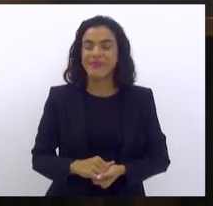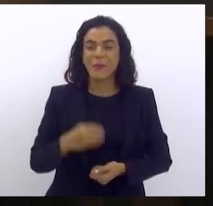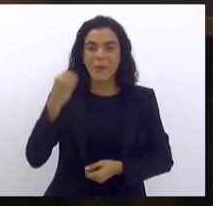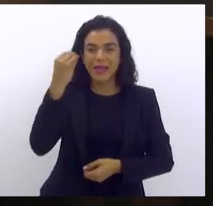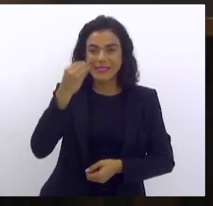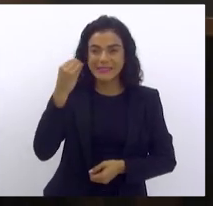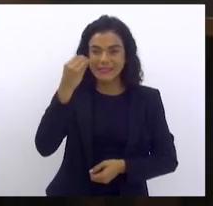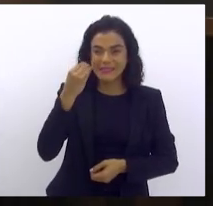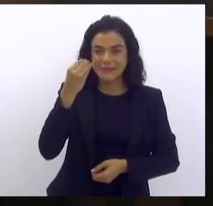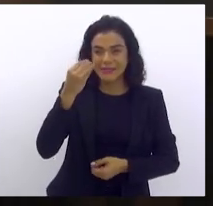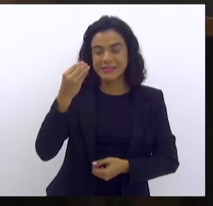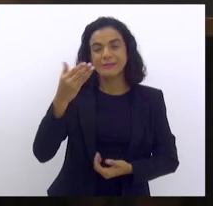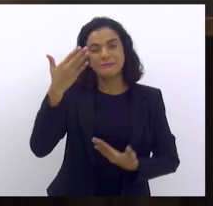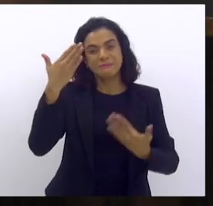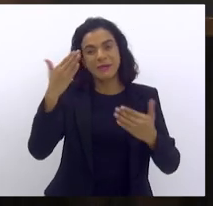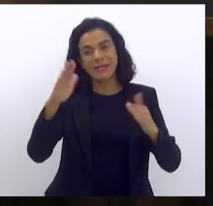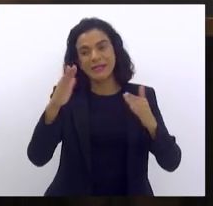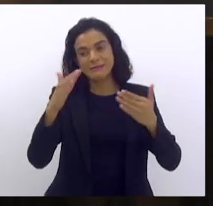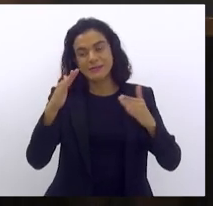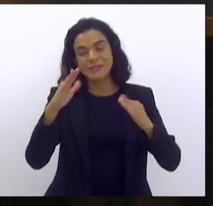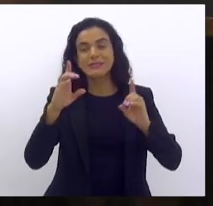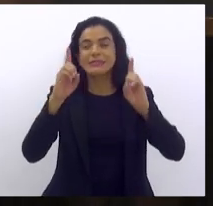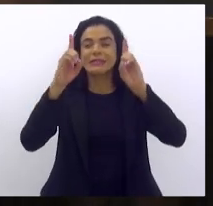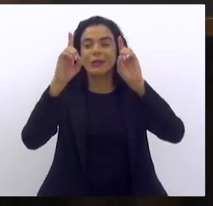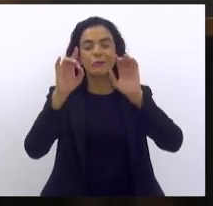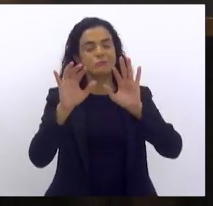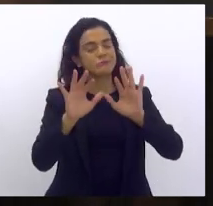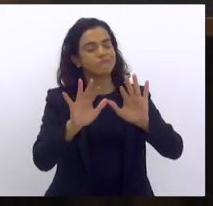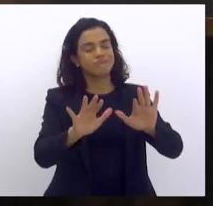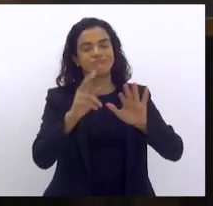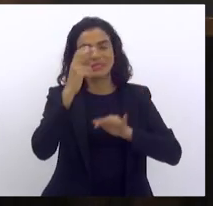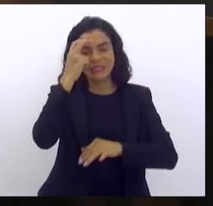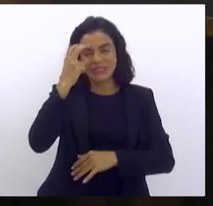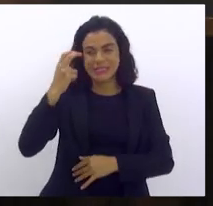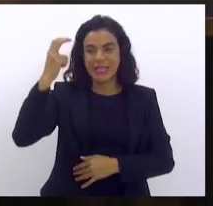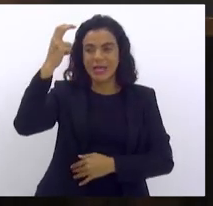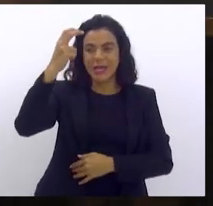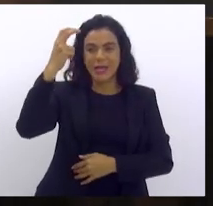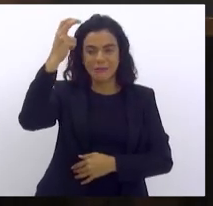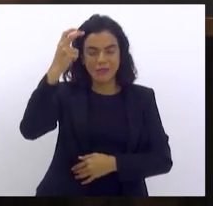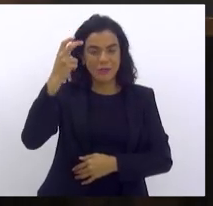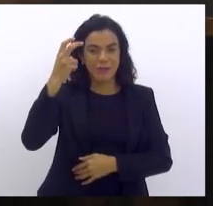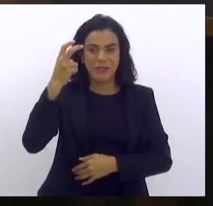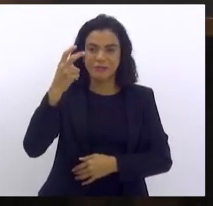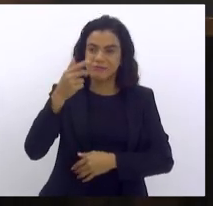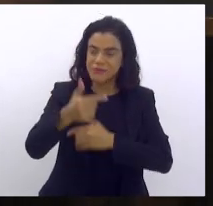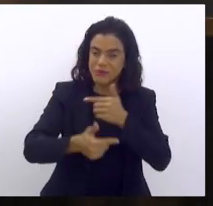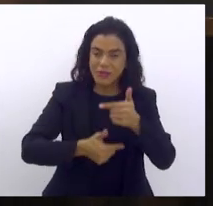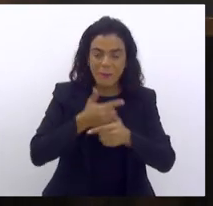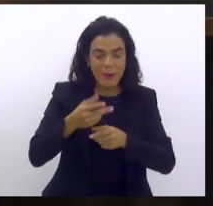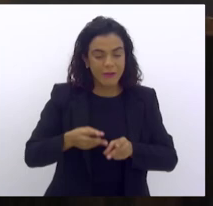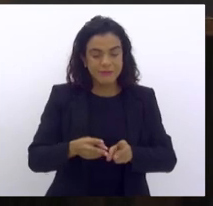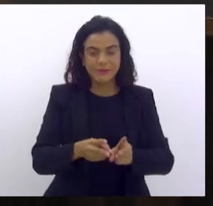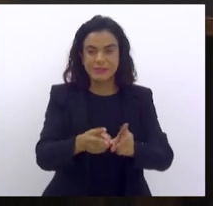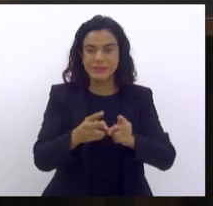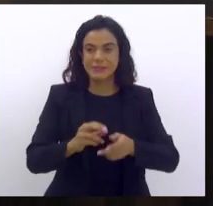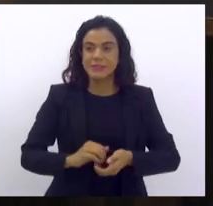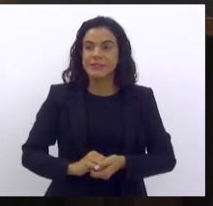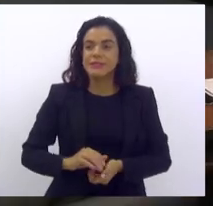experiência muito grande, tá? Parabéns, que Deus lhe dê muita sabedoria de conduzir isso aí que o nosso Estado está precisando, tá?